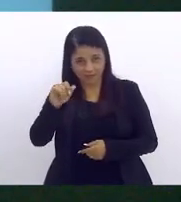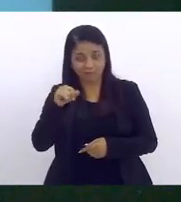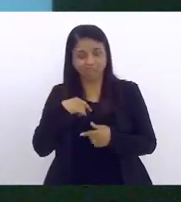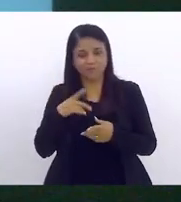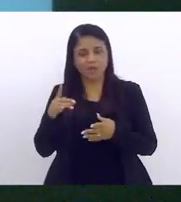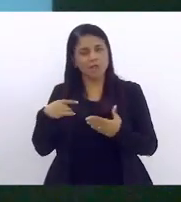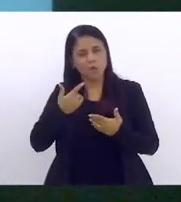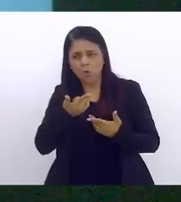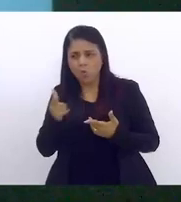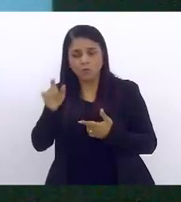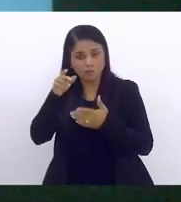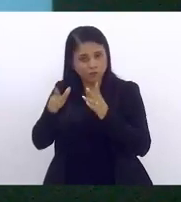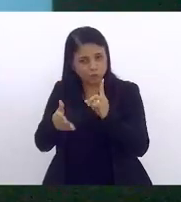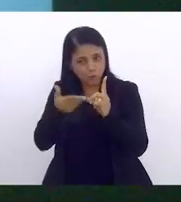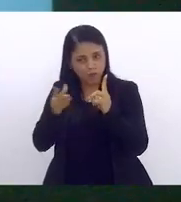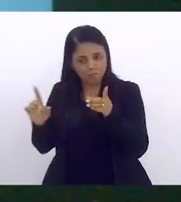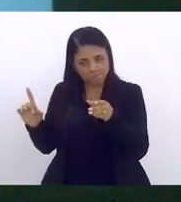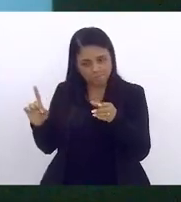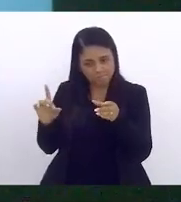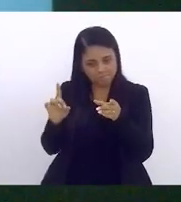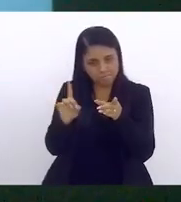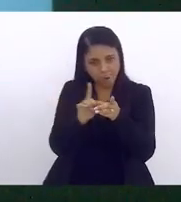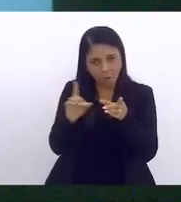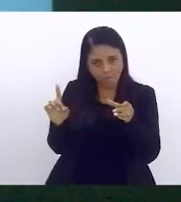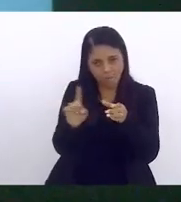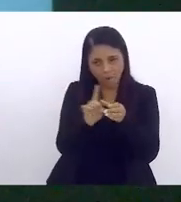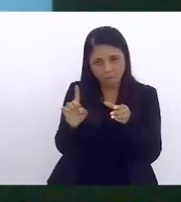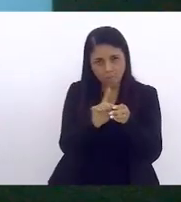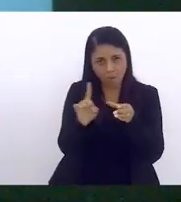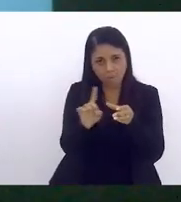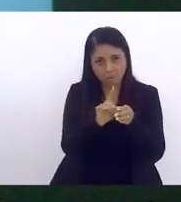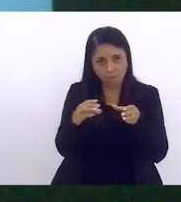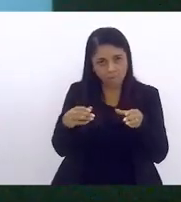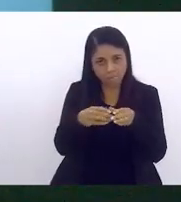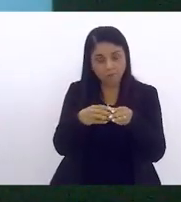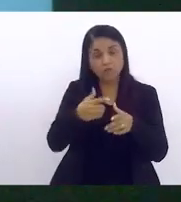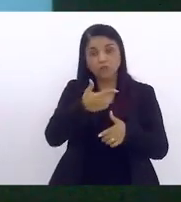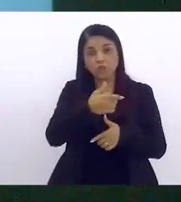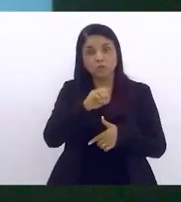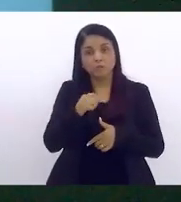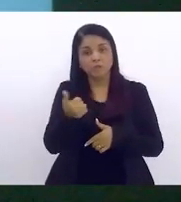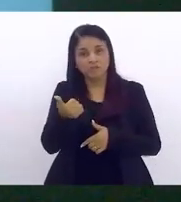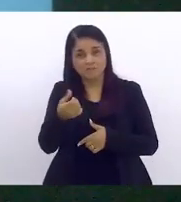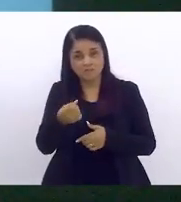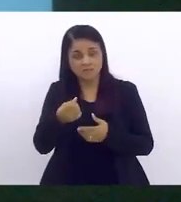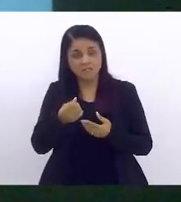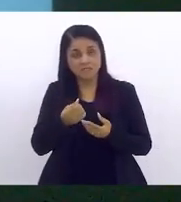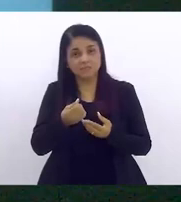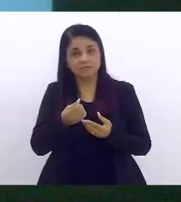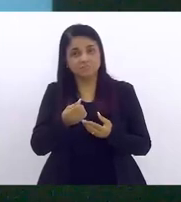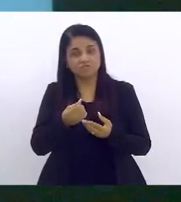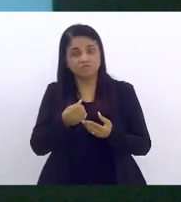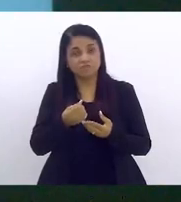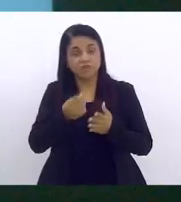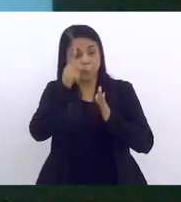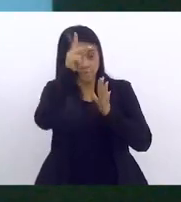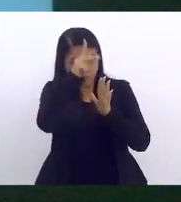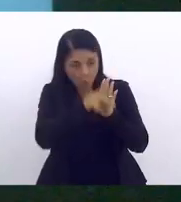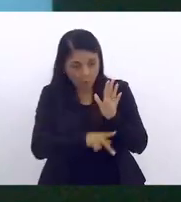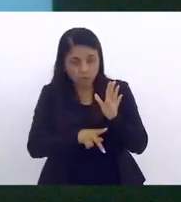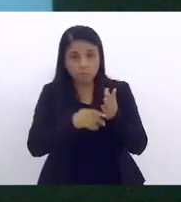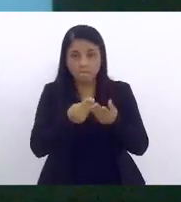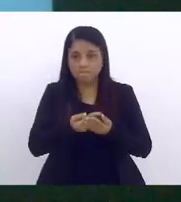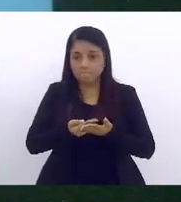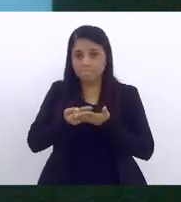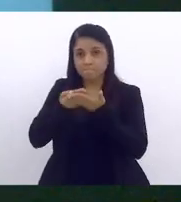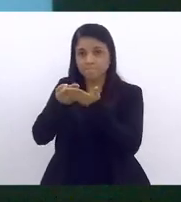ela, e em 2016 elas entregaram, oficializaram um projeto e entregaram